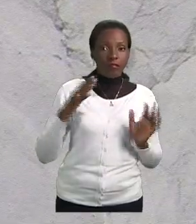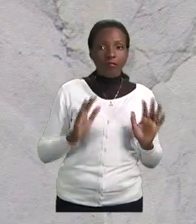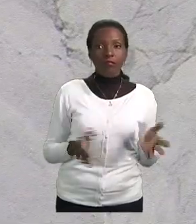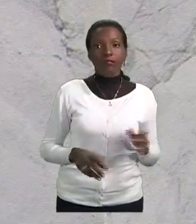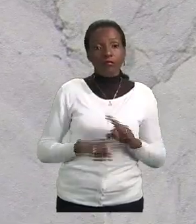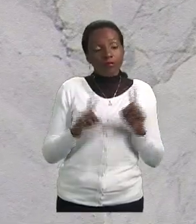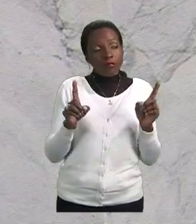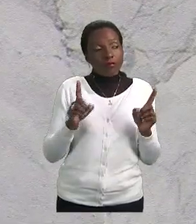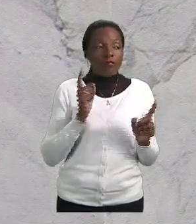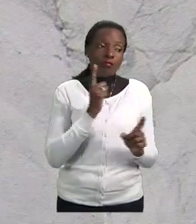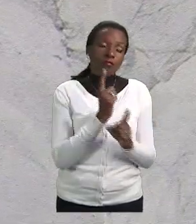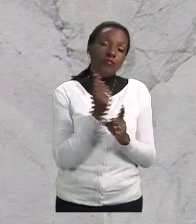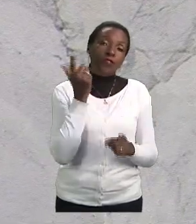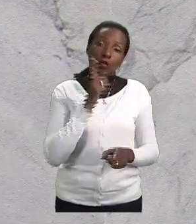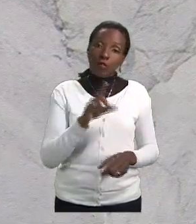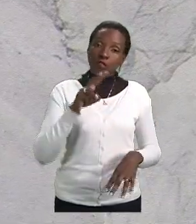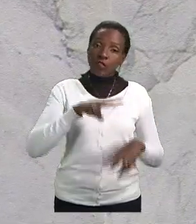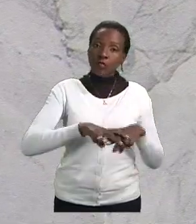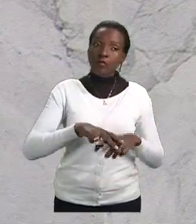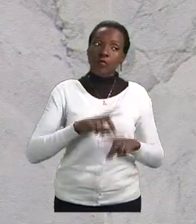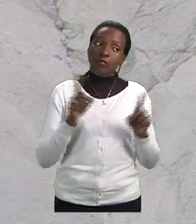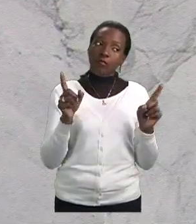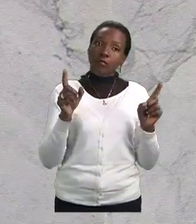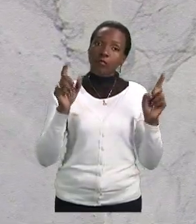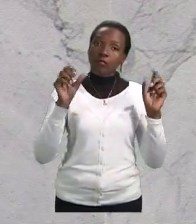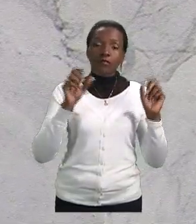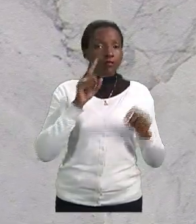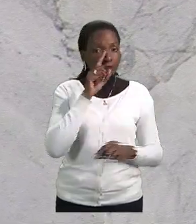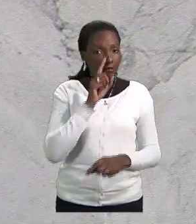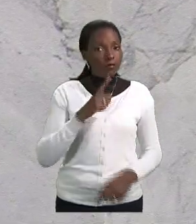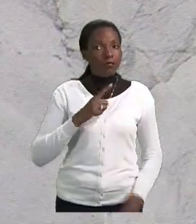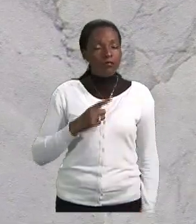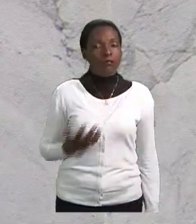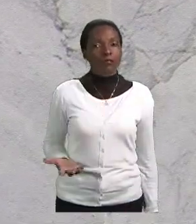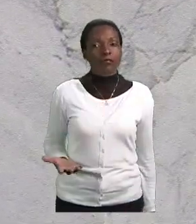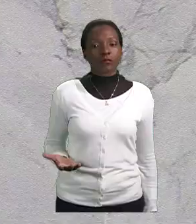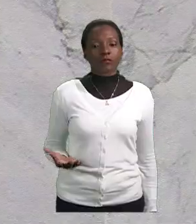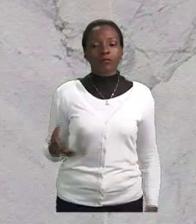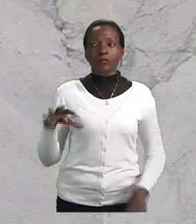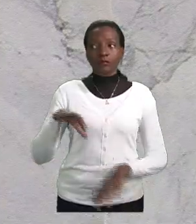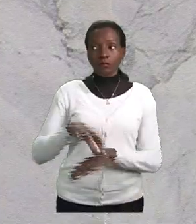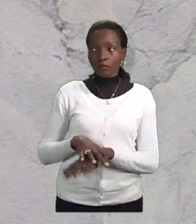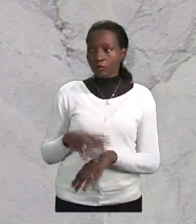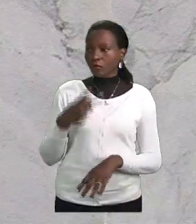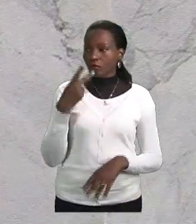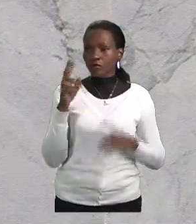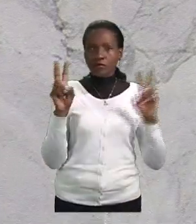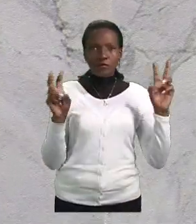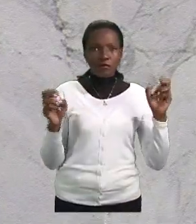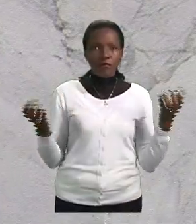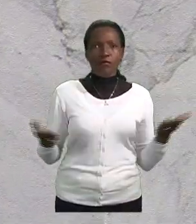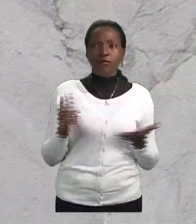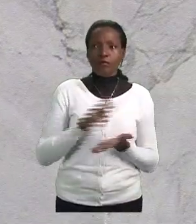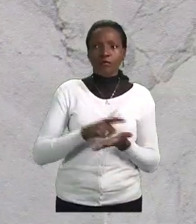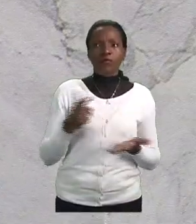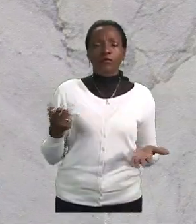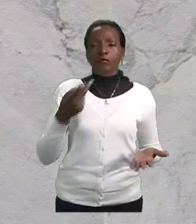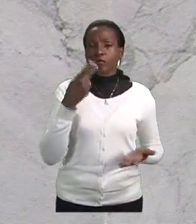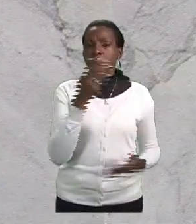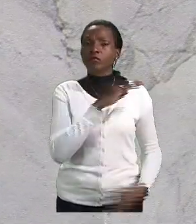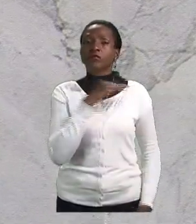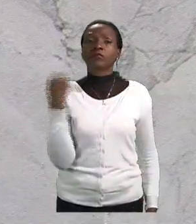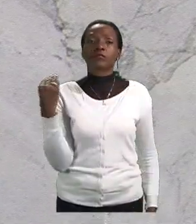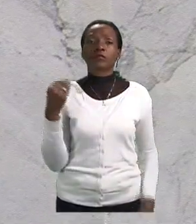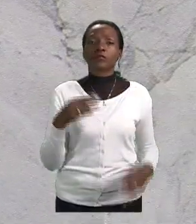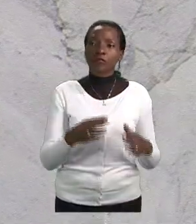segurança senhor presidente eu quero aqui hoje inclusive os jornais estão citando essa ocorrência do falecimento um